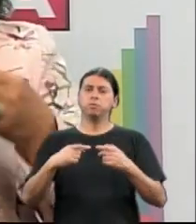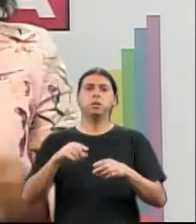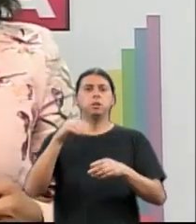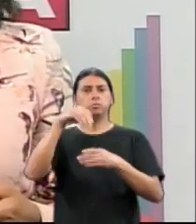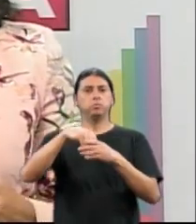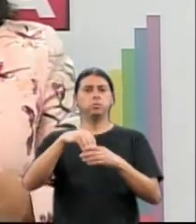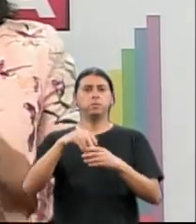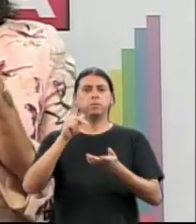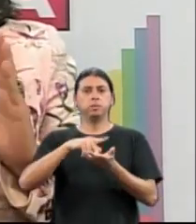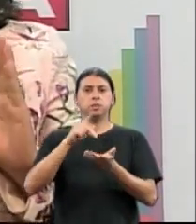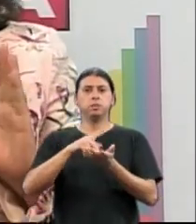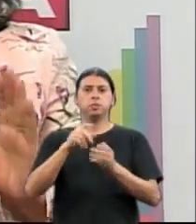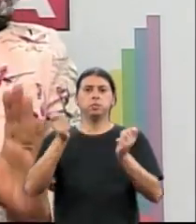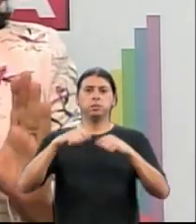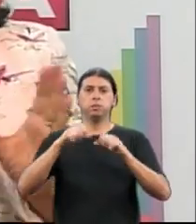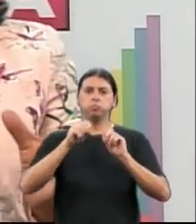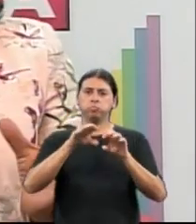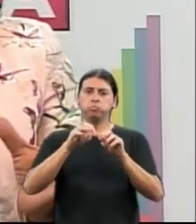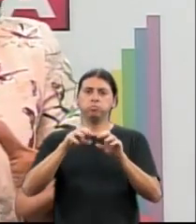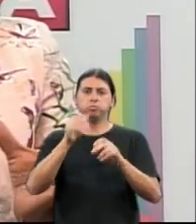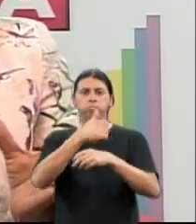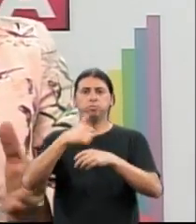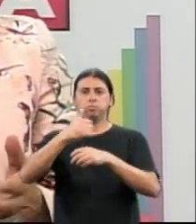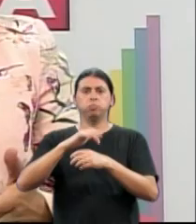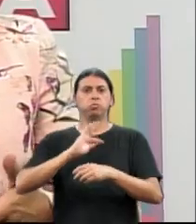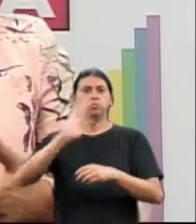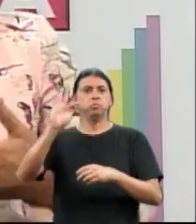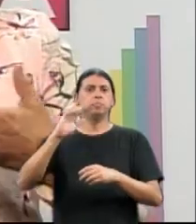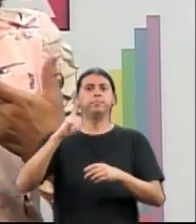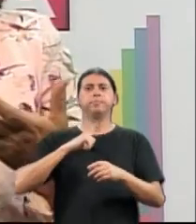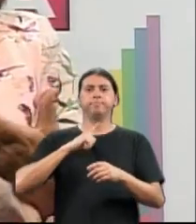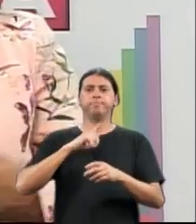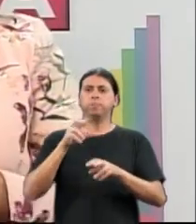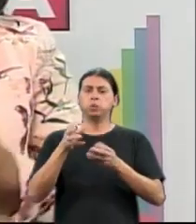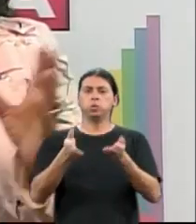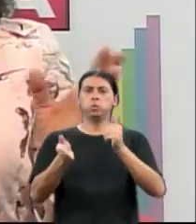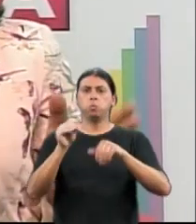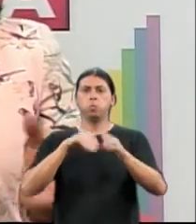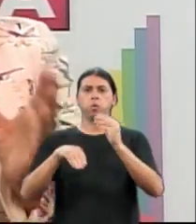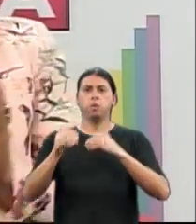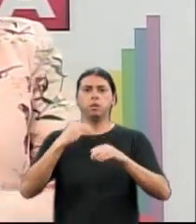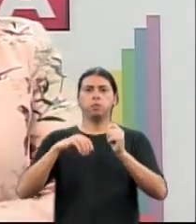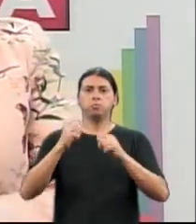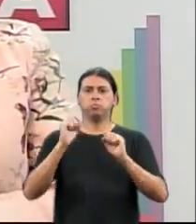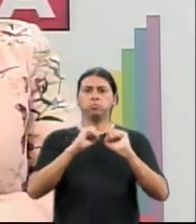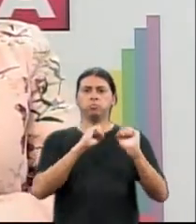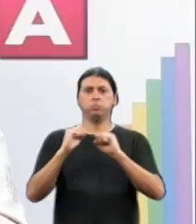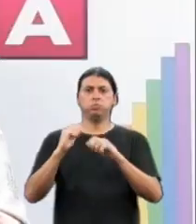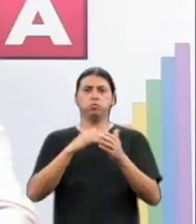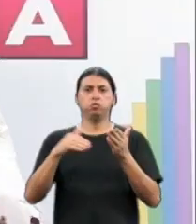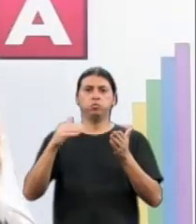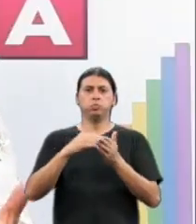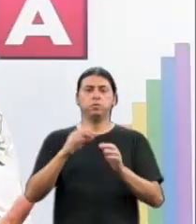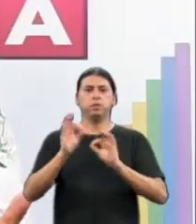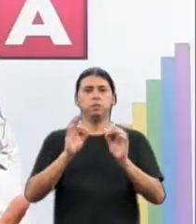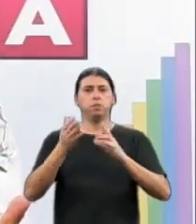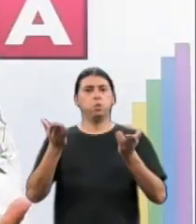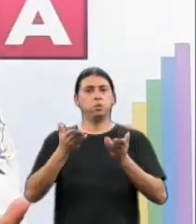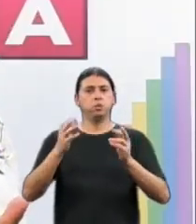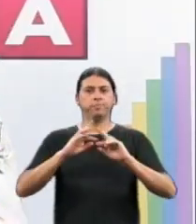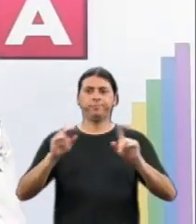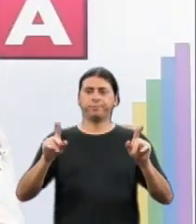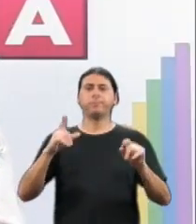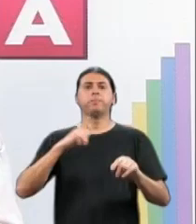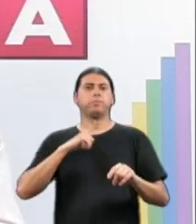dos alunos e capacitar os profissionais para explorar todas essas possibilidades. No Faça a Diferença